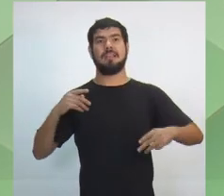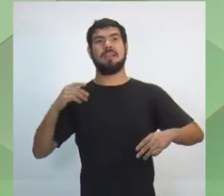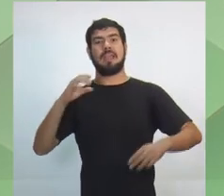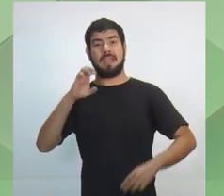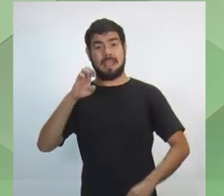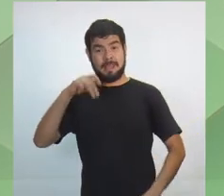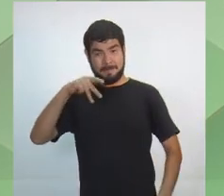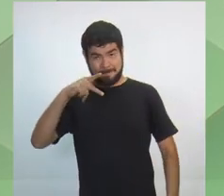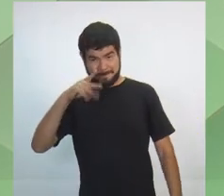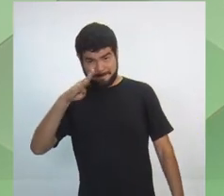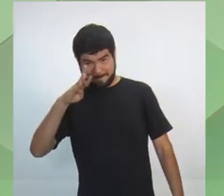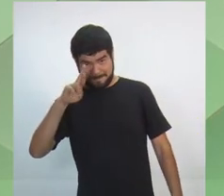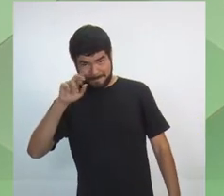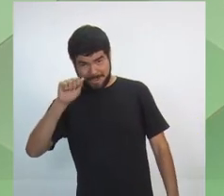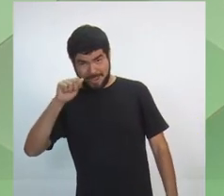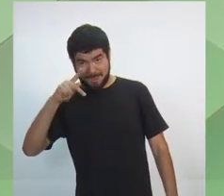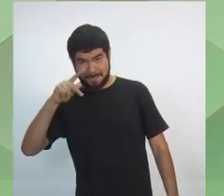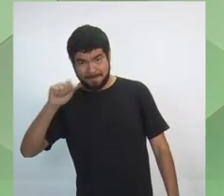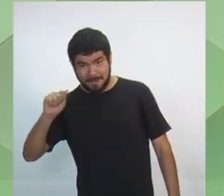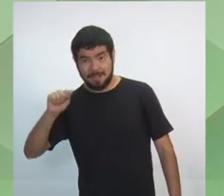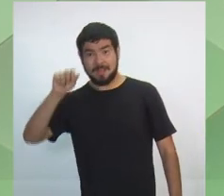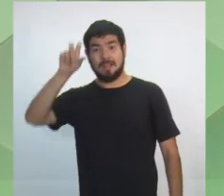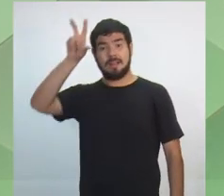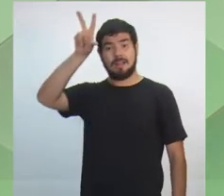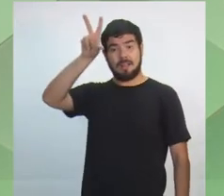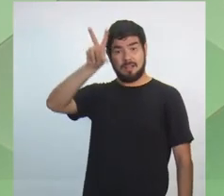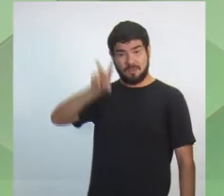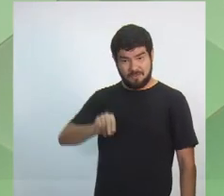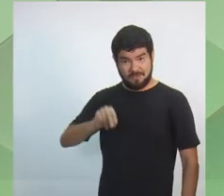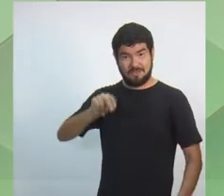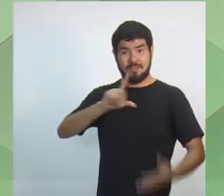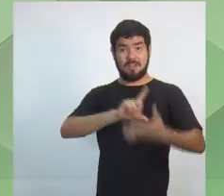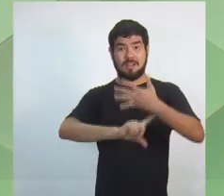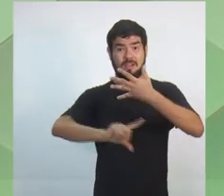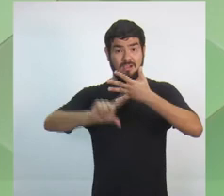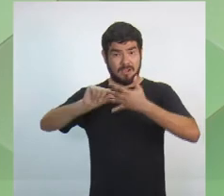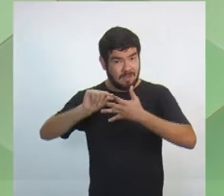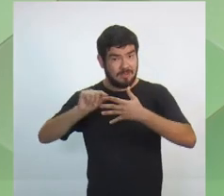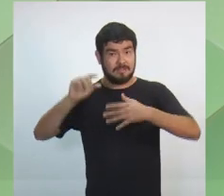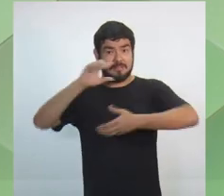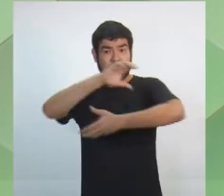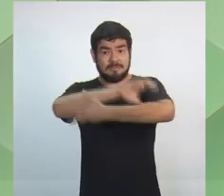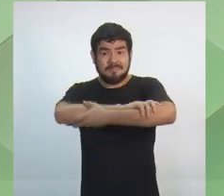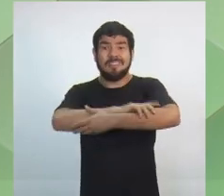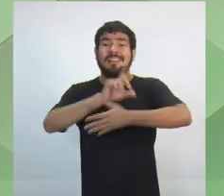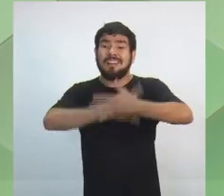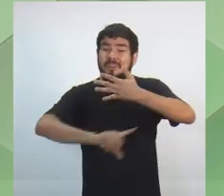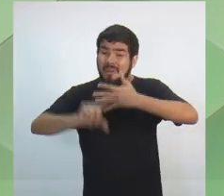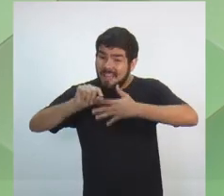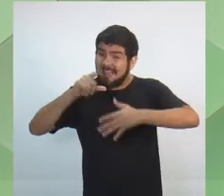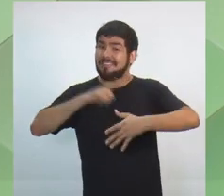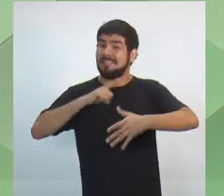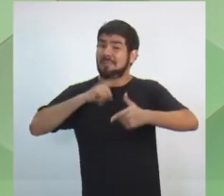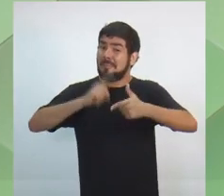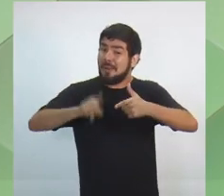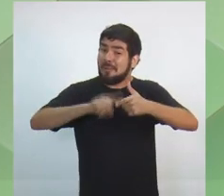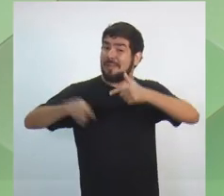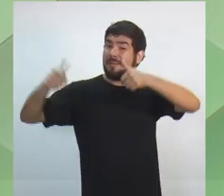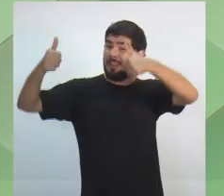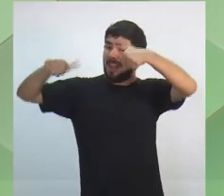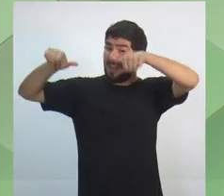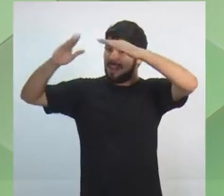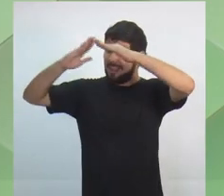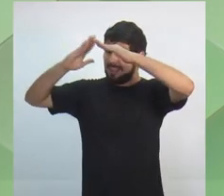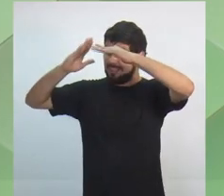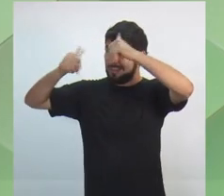Estadual do Amazonas, que, a propósito, está com seus laboratórios sucateados e precisa desse incentivo do governo do estado